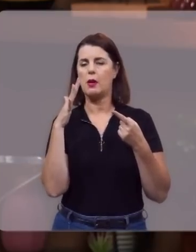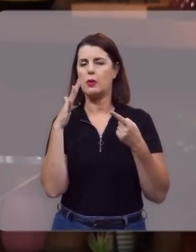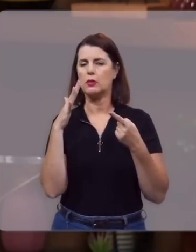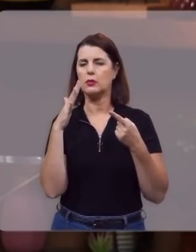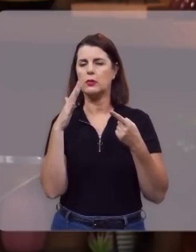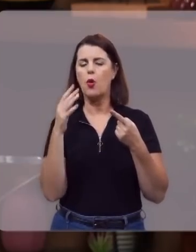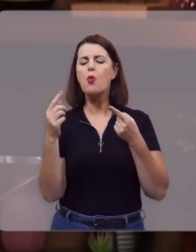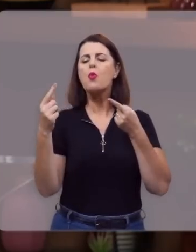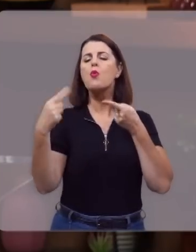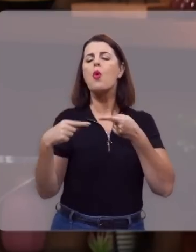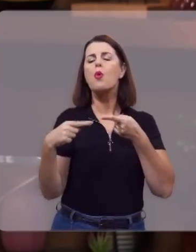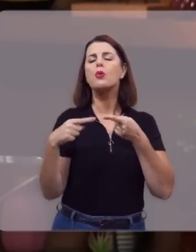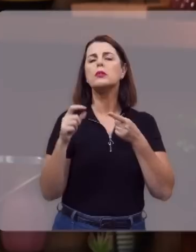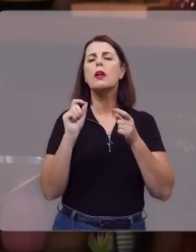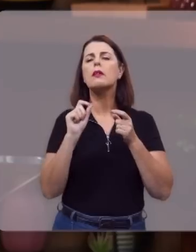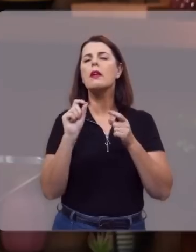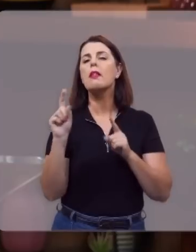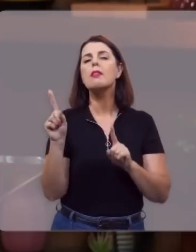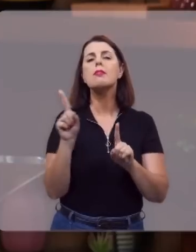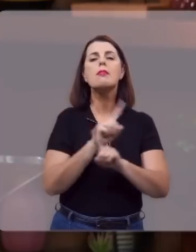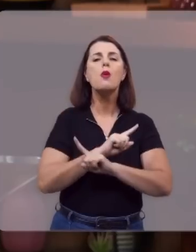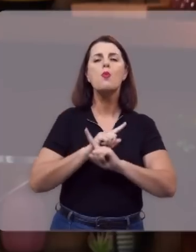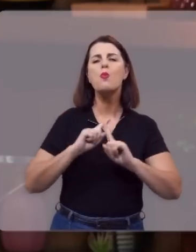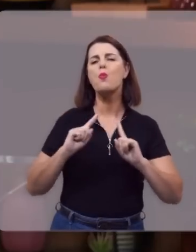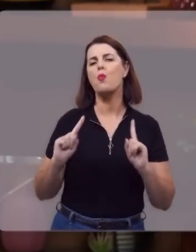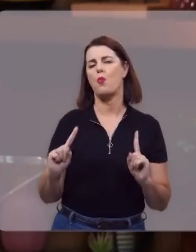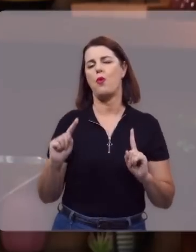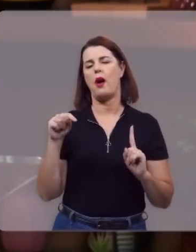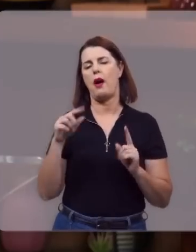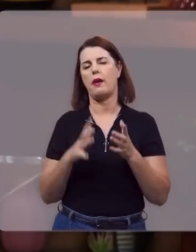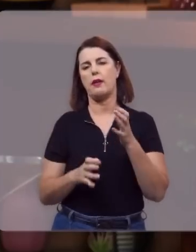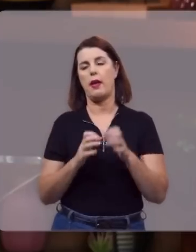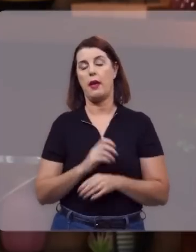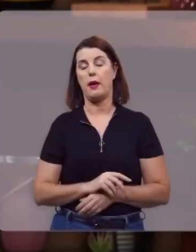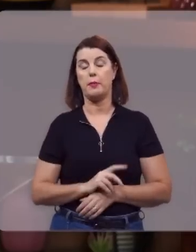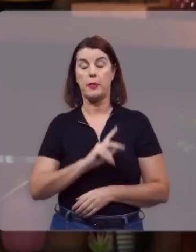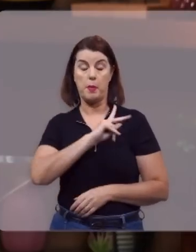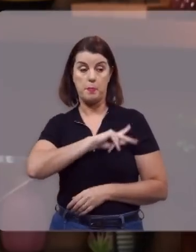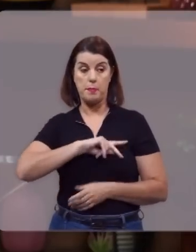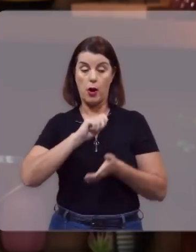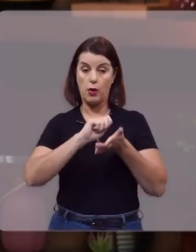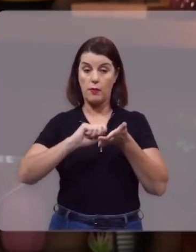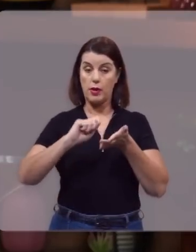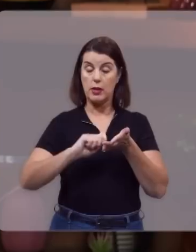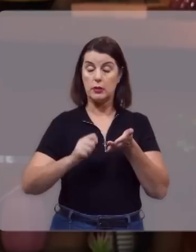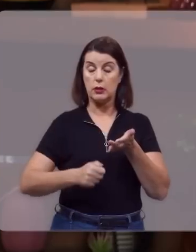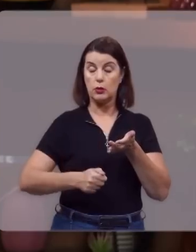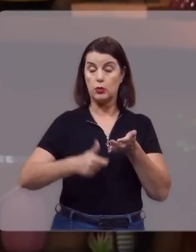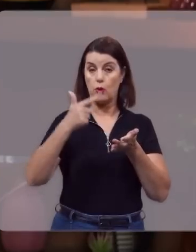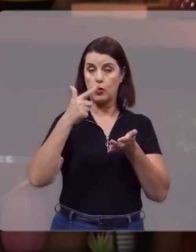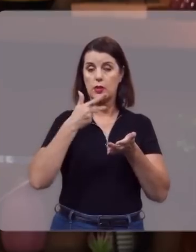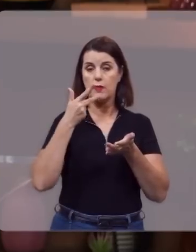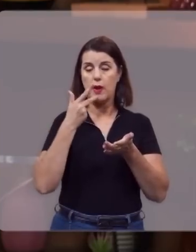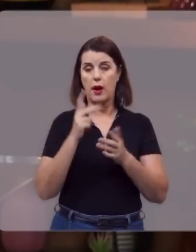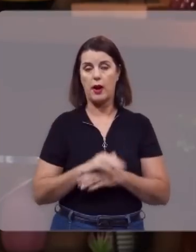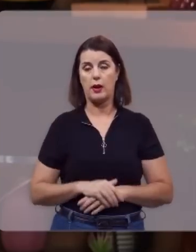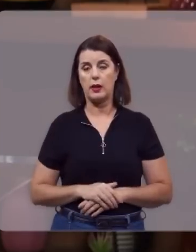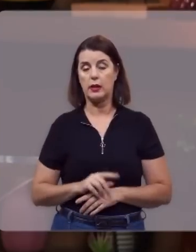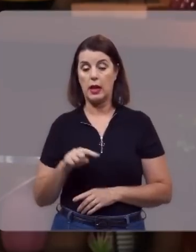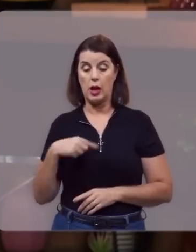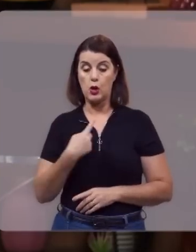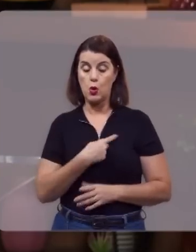é contra quem não é essa guerra. E Paulo vai dizer no versículo 12 que a nossa luta, a nossa guerra, a